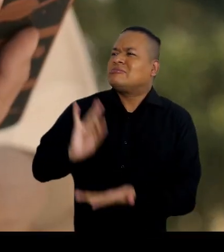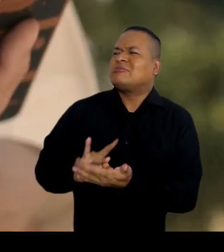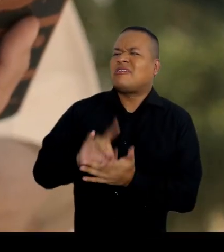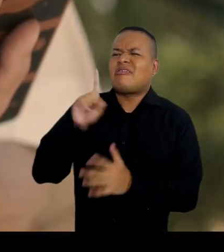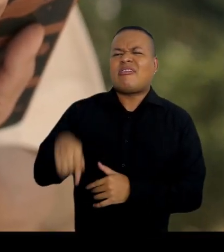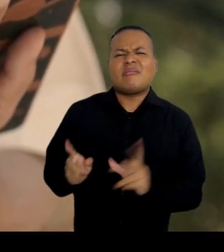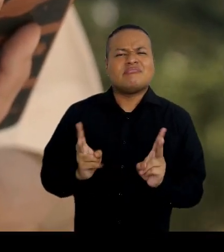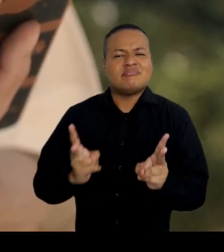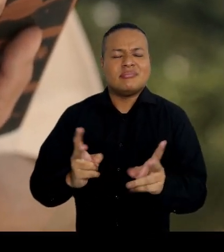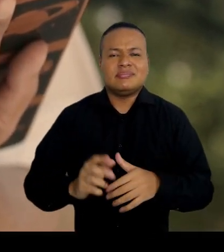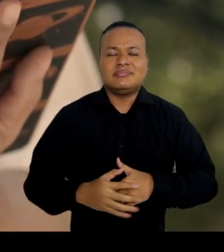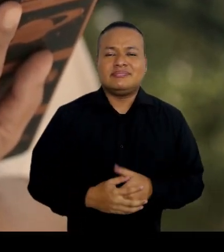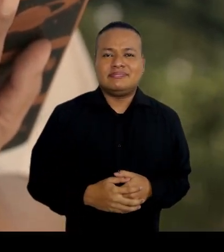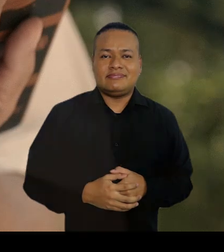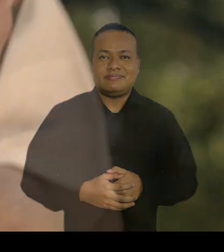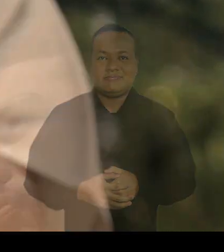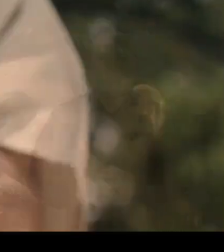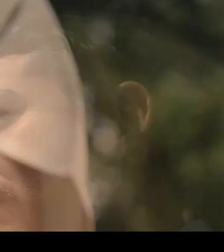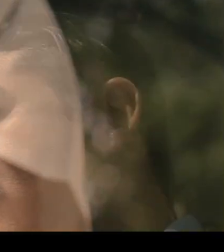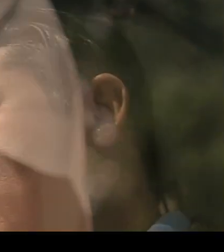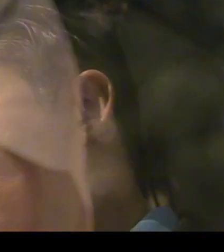estigma.